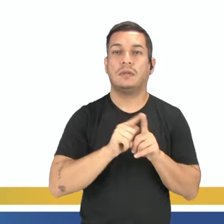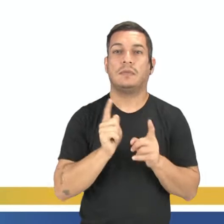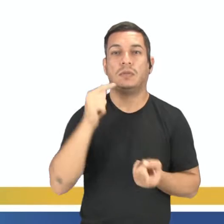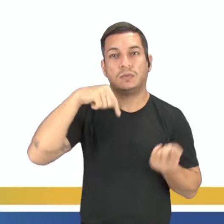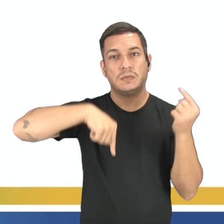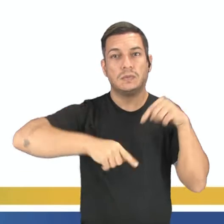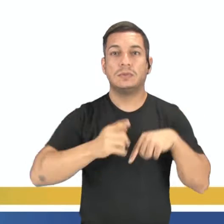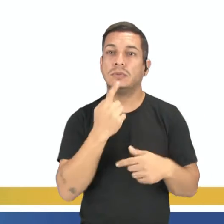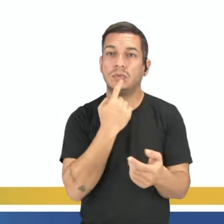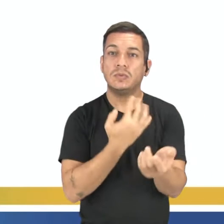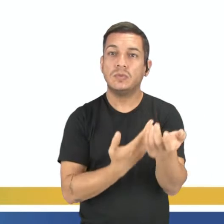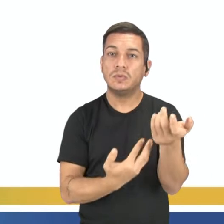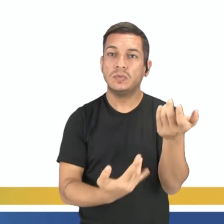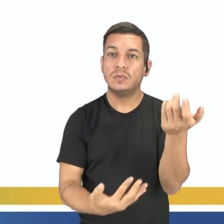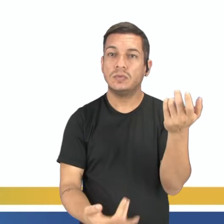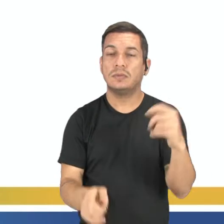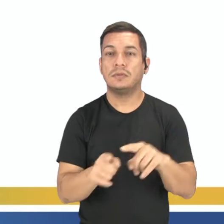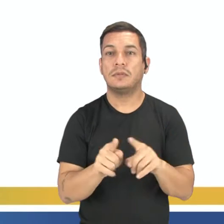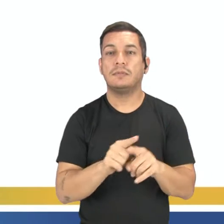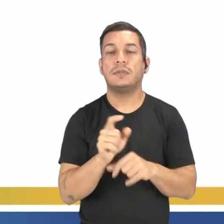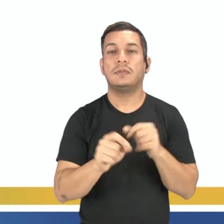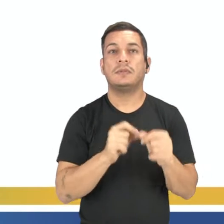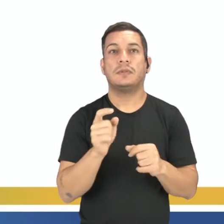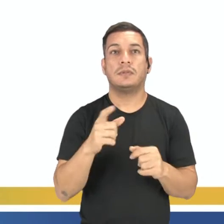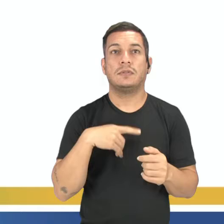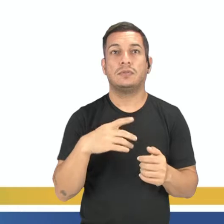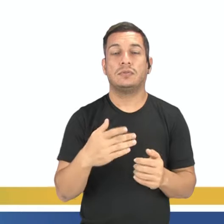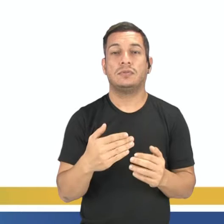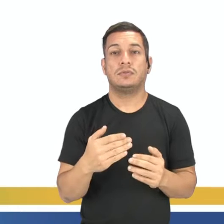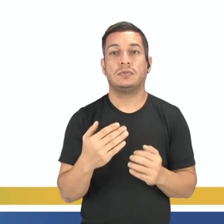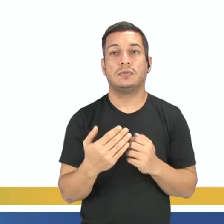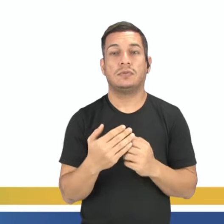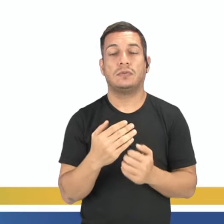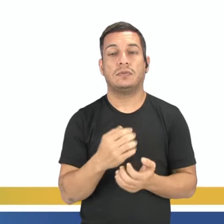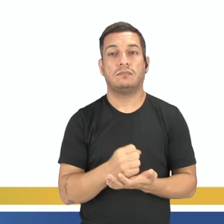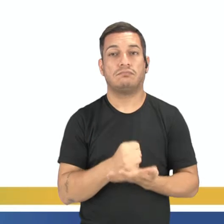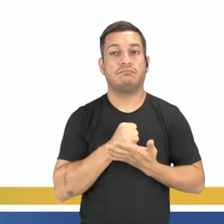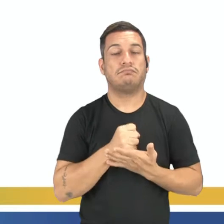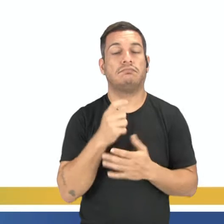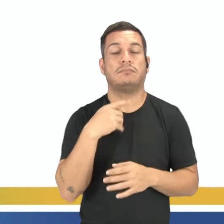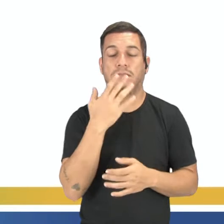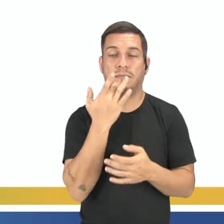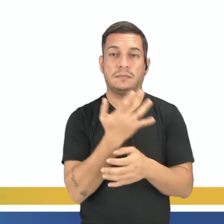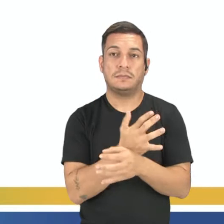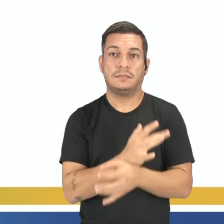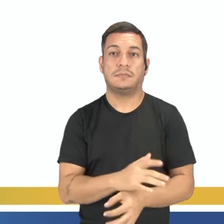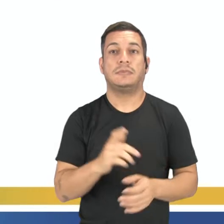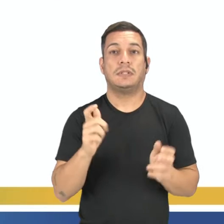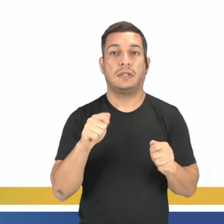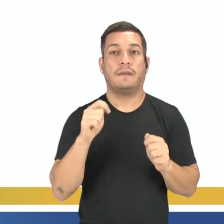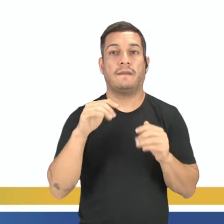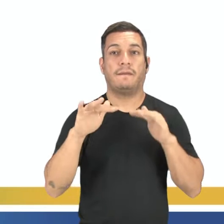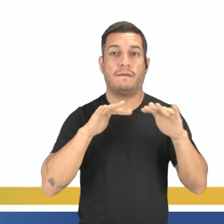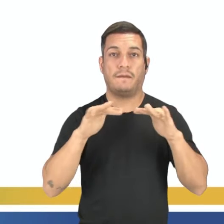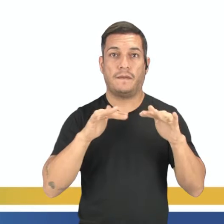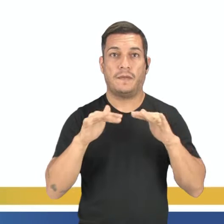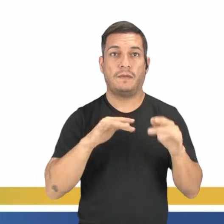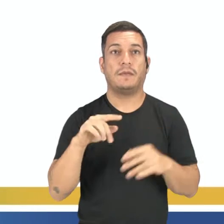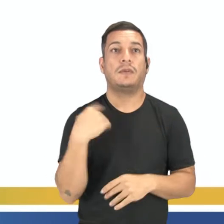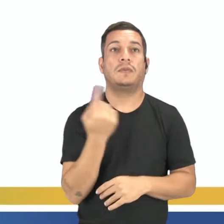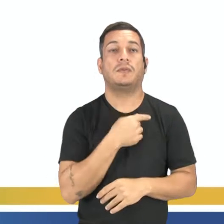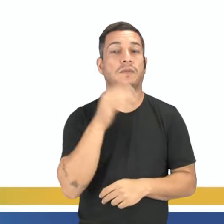especificamente de cobrir o sistema esquelético e de dar forma ao movimento, tá bom? Bom, a gente entendeu